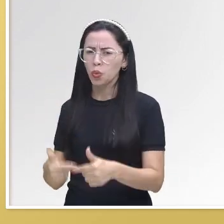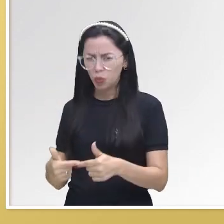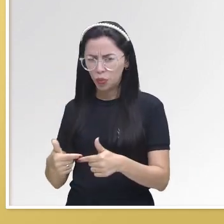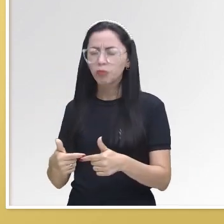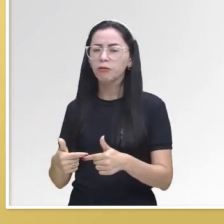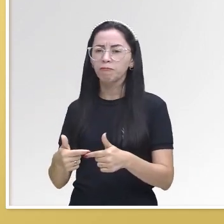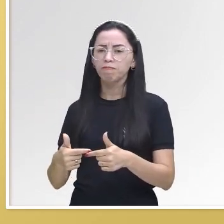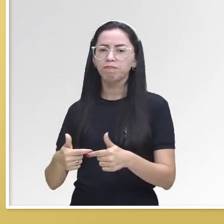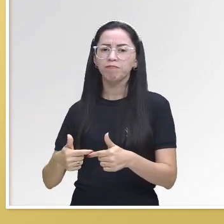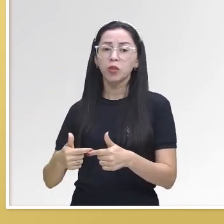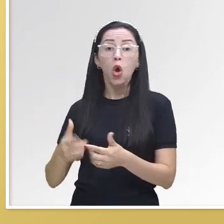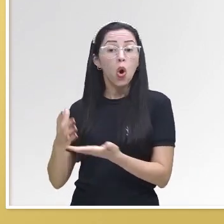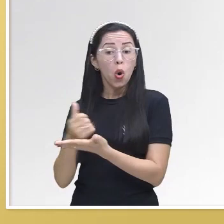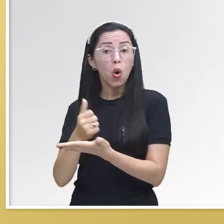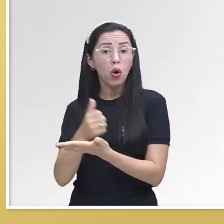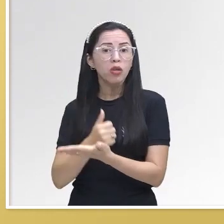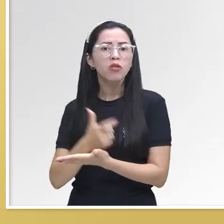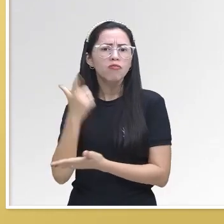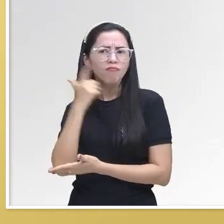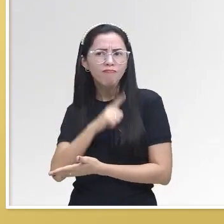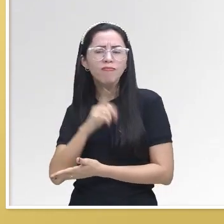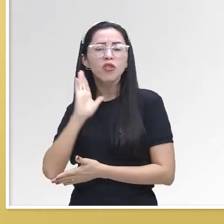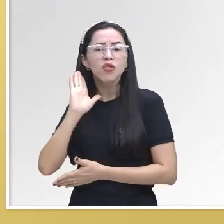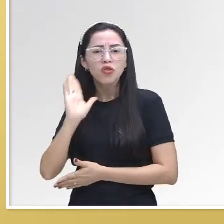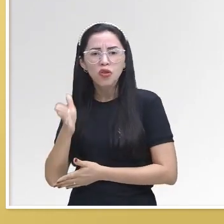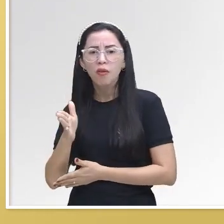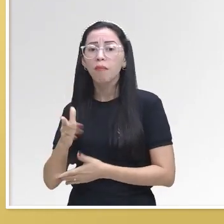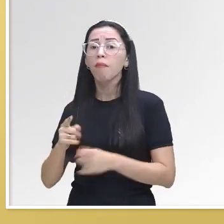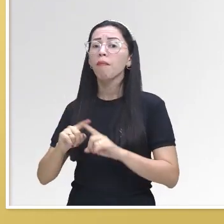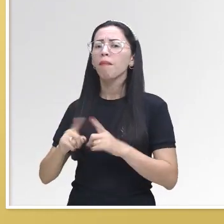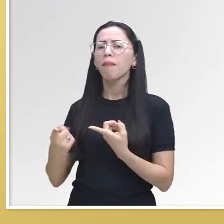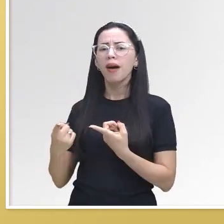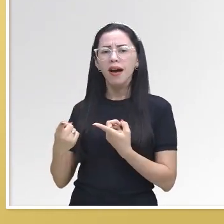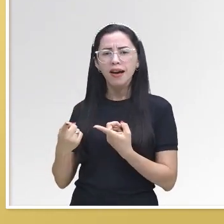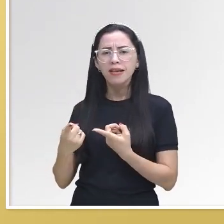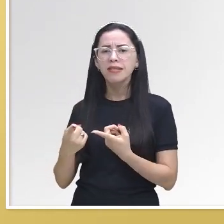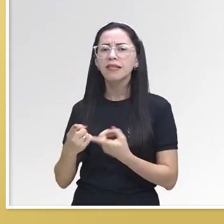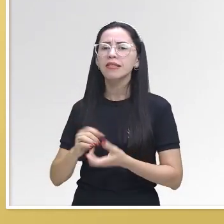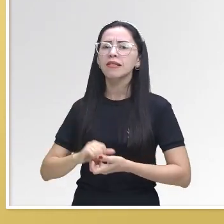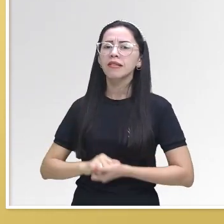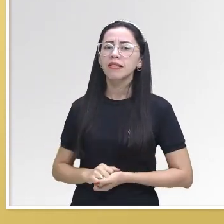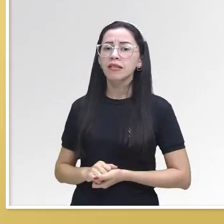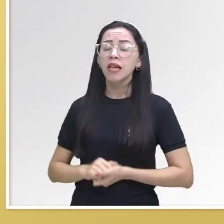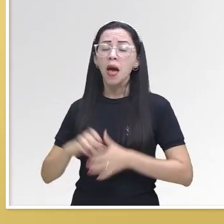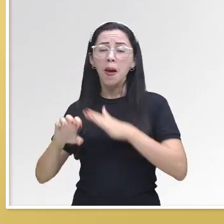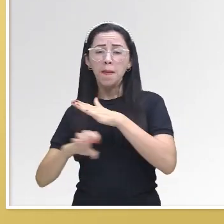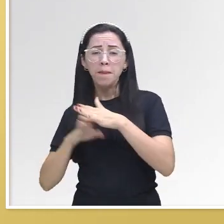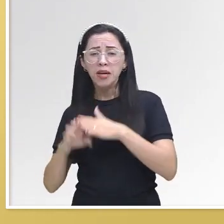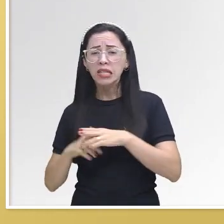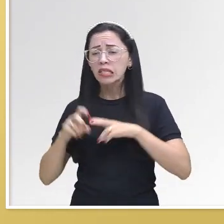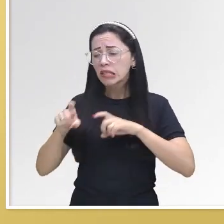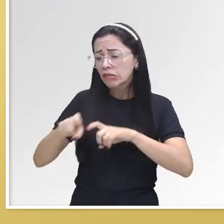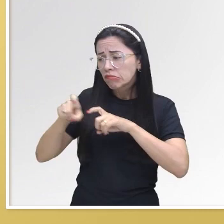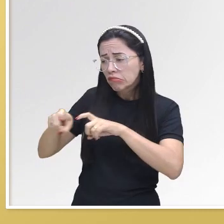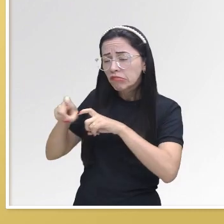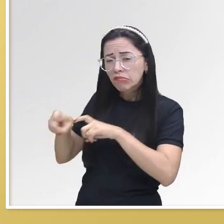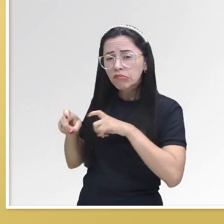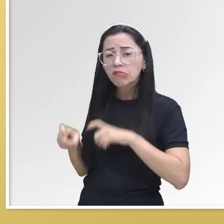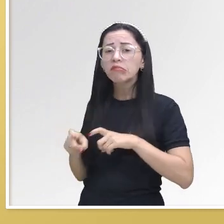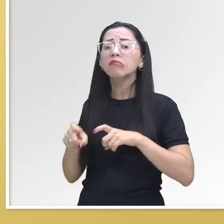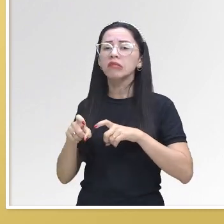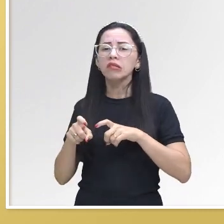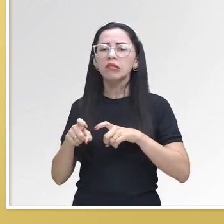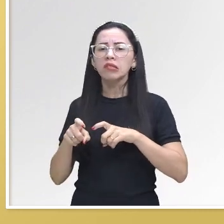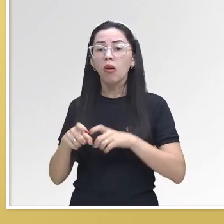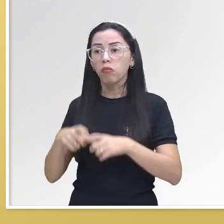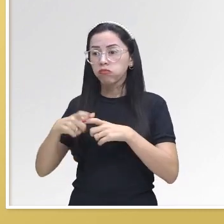Muitas conquistas já foram obtidas, mas infelizmente, a expansão do agronegócio e grandes obras de infraestrutura